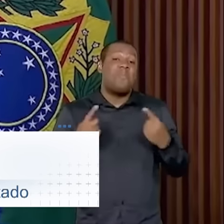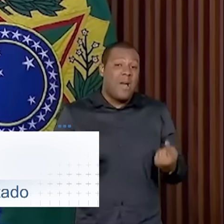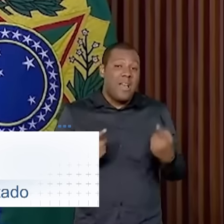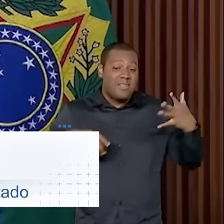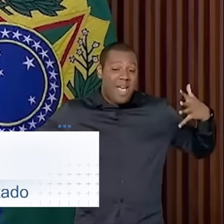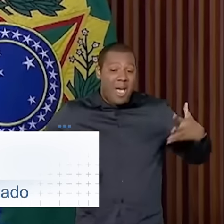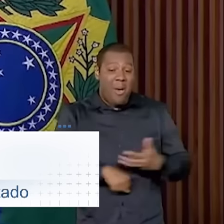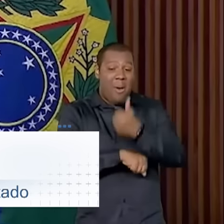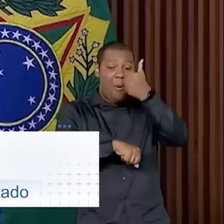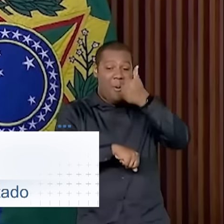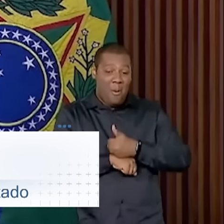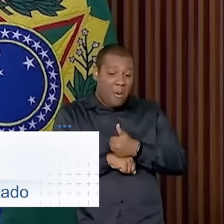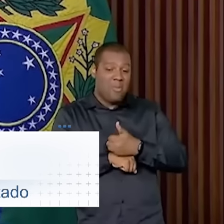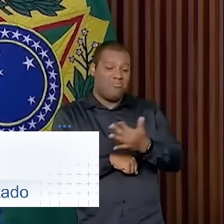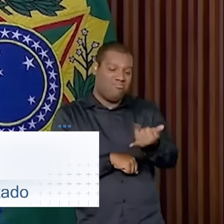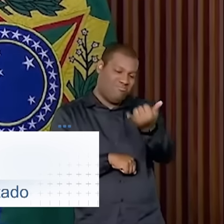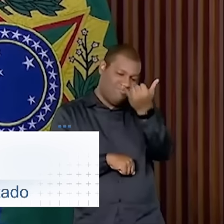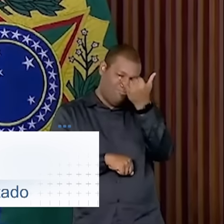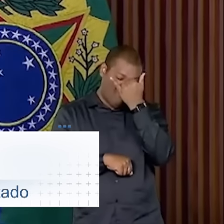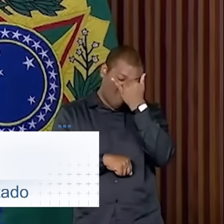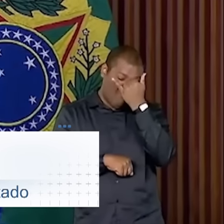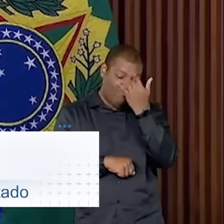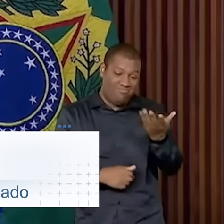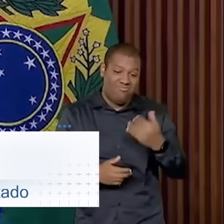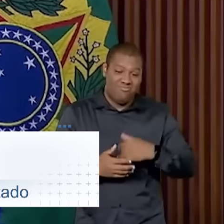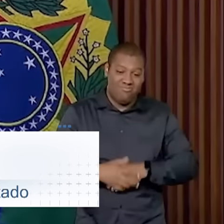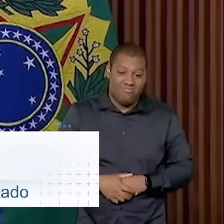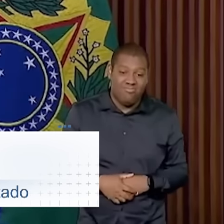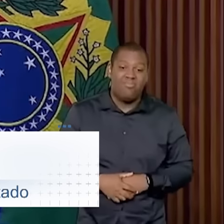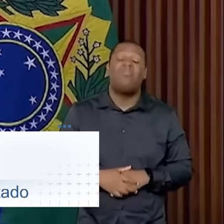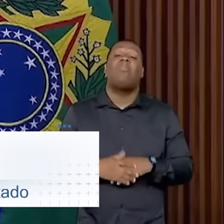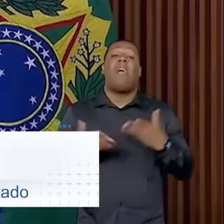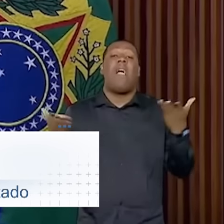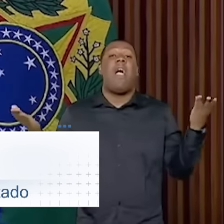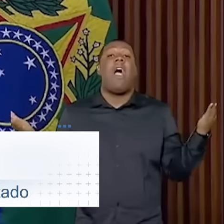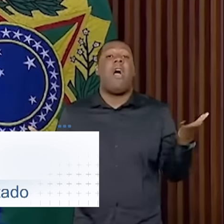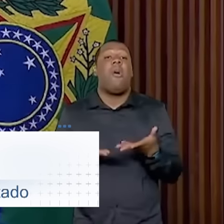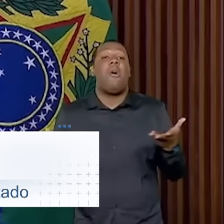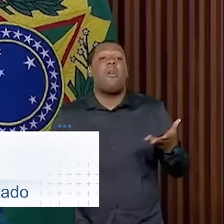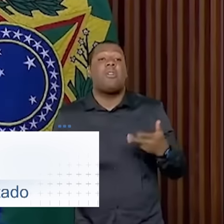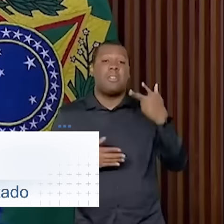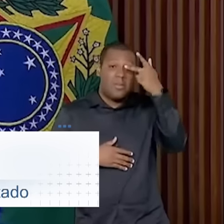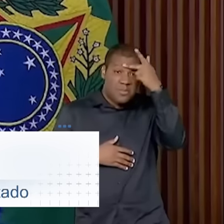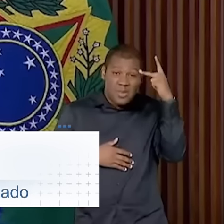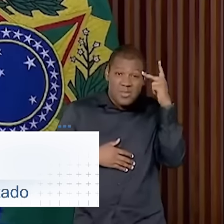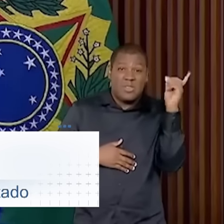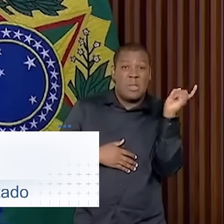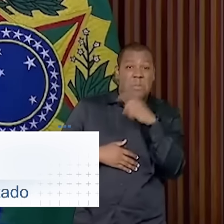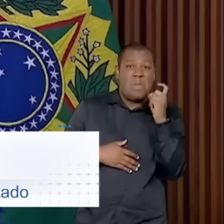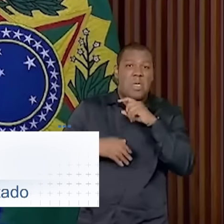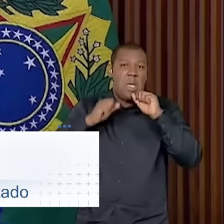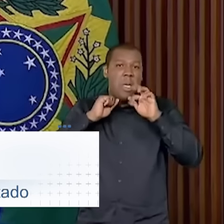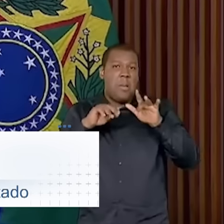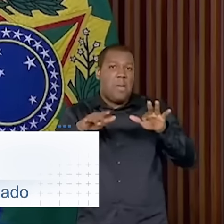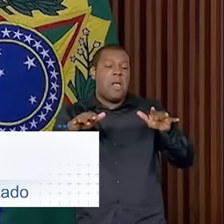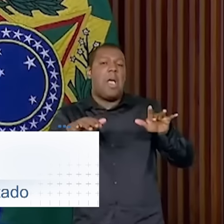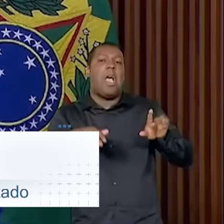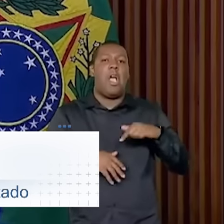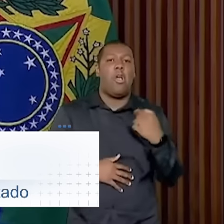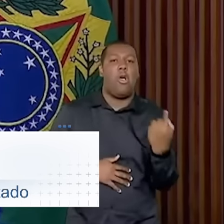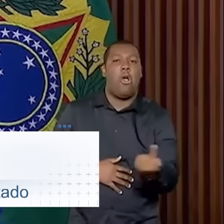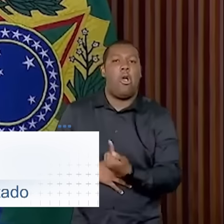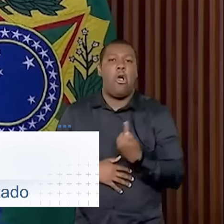então eles agora estão dizendo que nós estamos ferindo a democracia, que eles